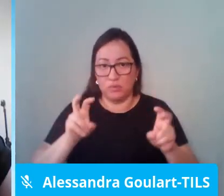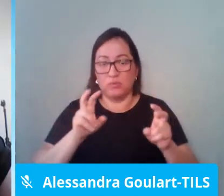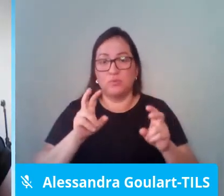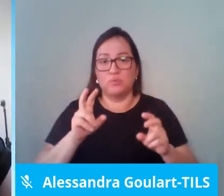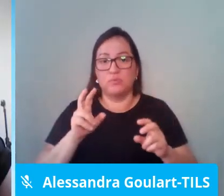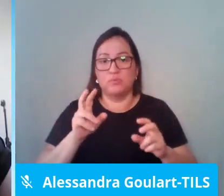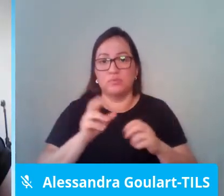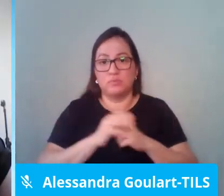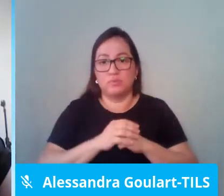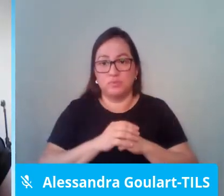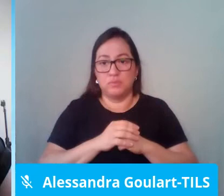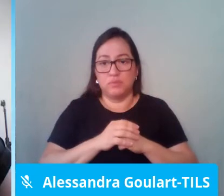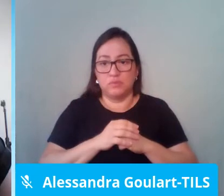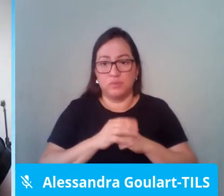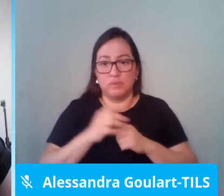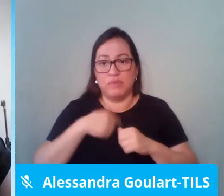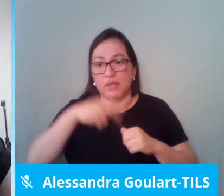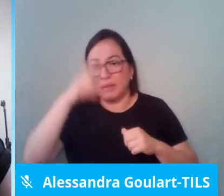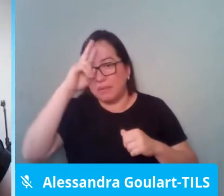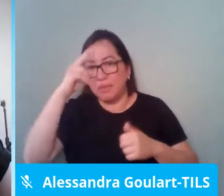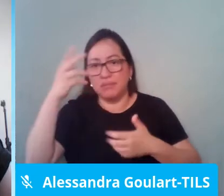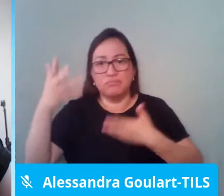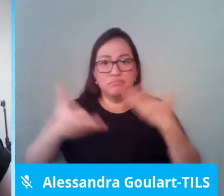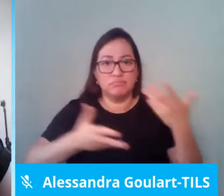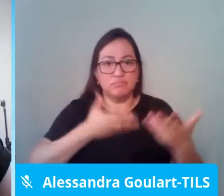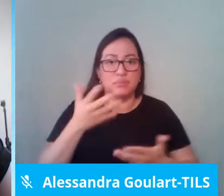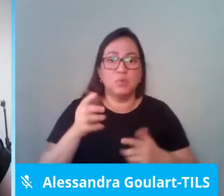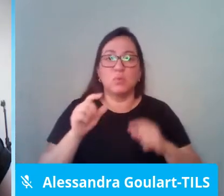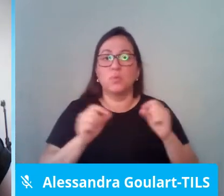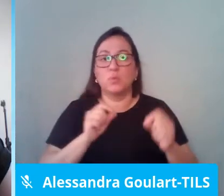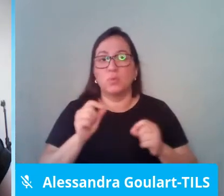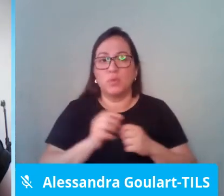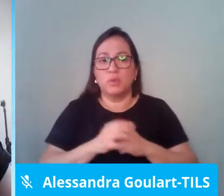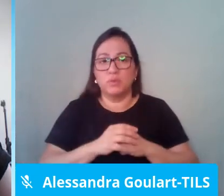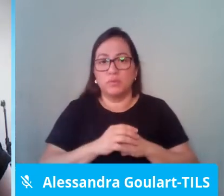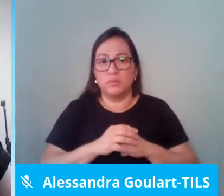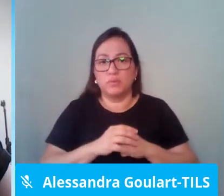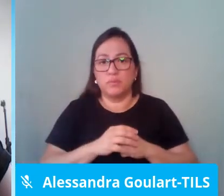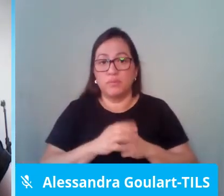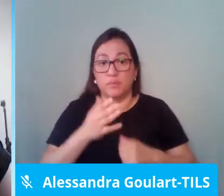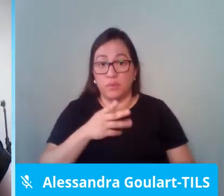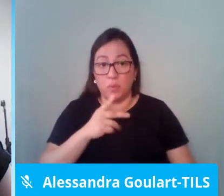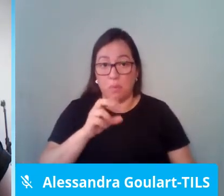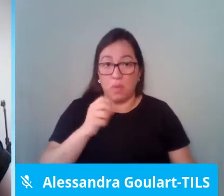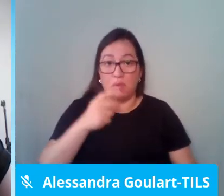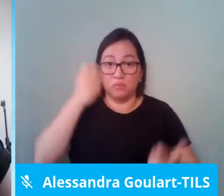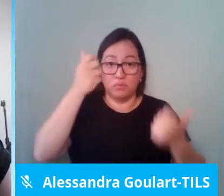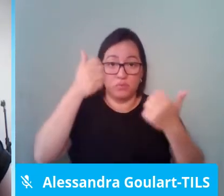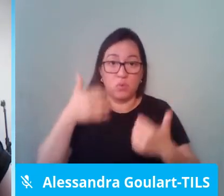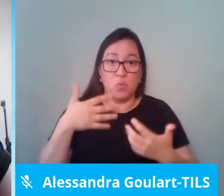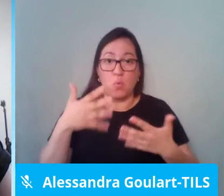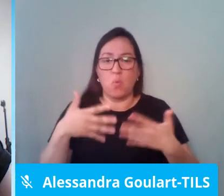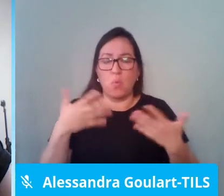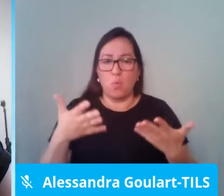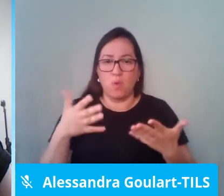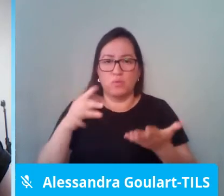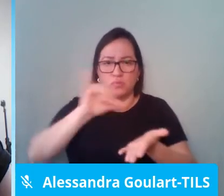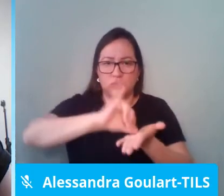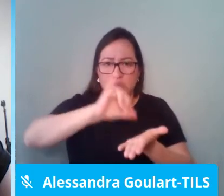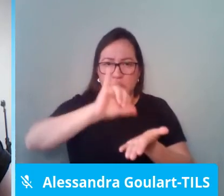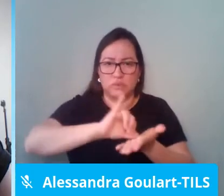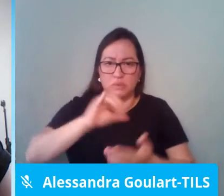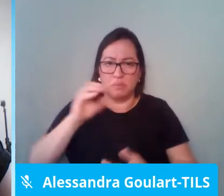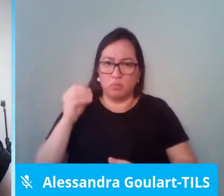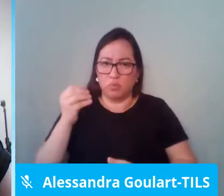isso, né? A gente vai falando e vai lembrando de algumas coisas. Eu acho que o Paulo apresentou, né, do quanto que na capital a gente